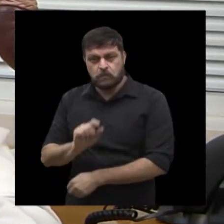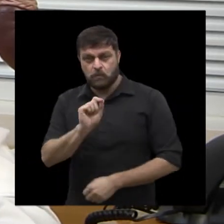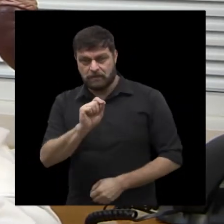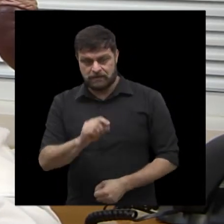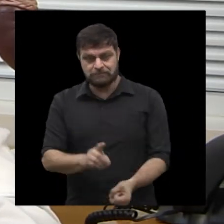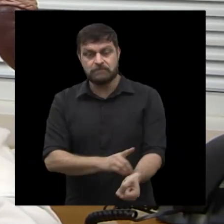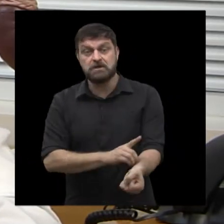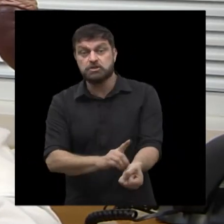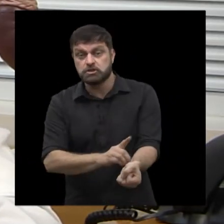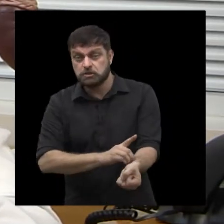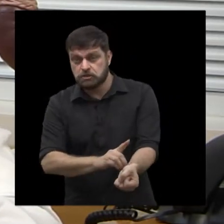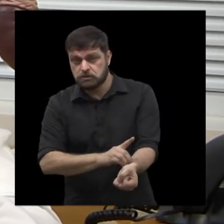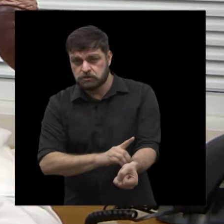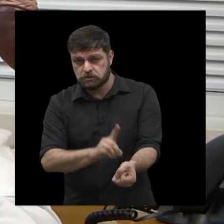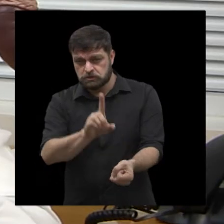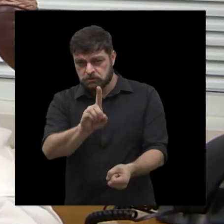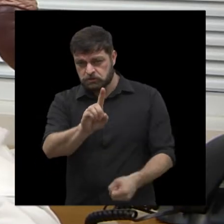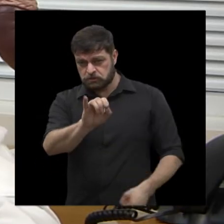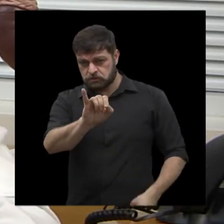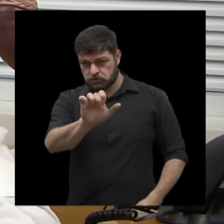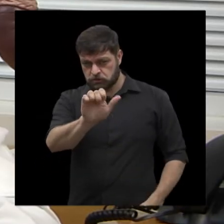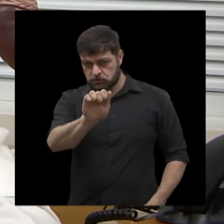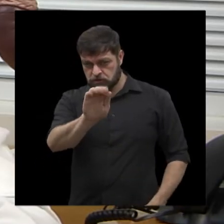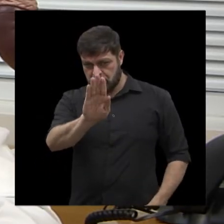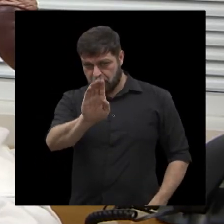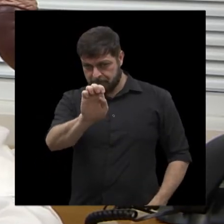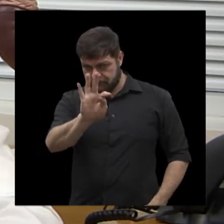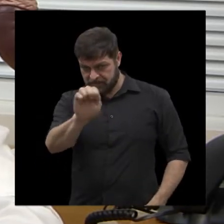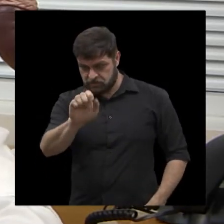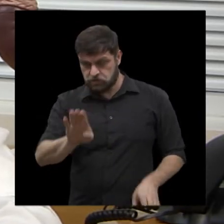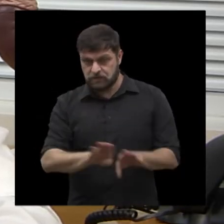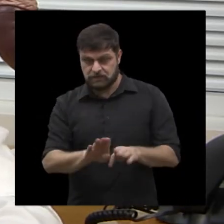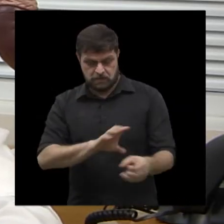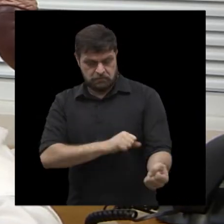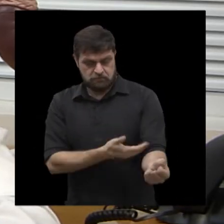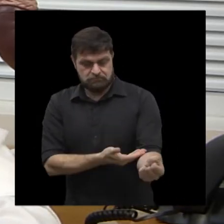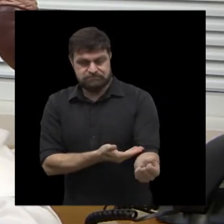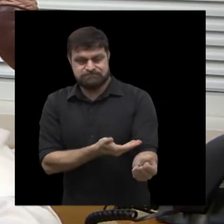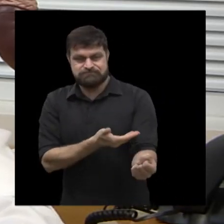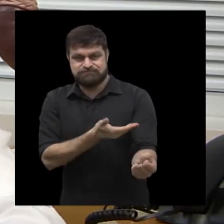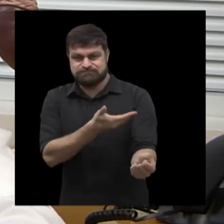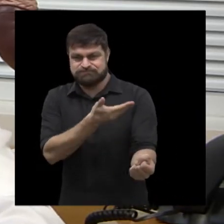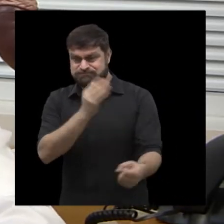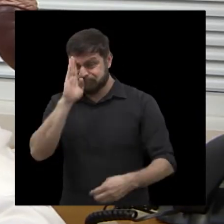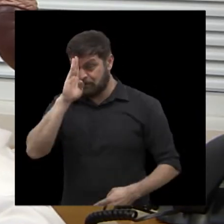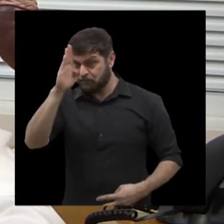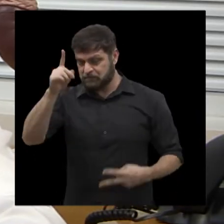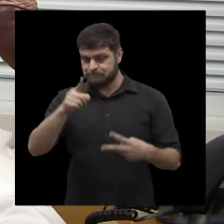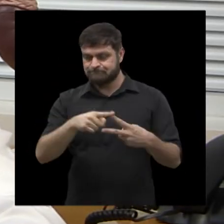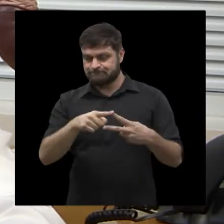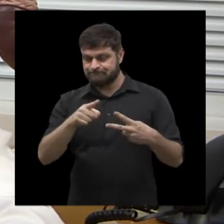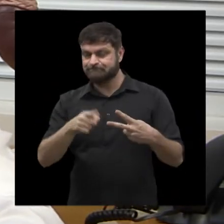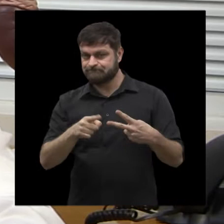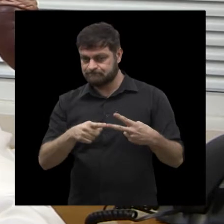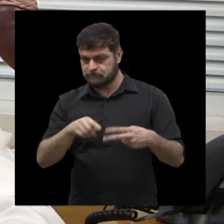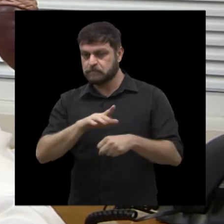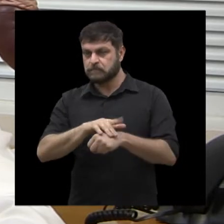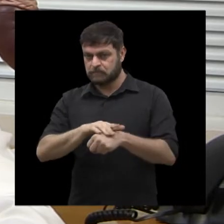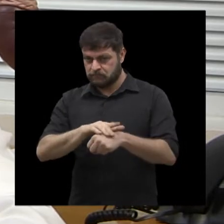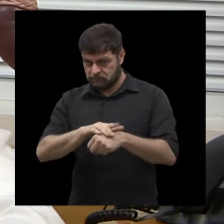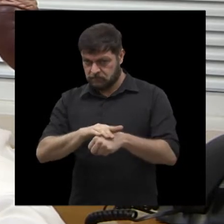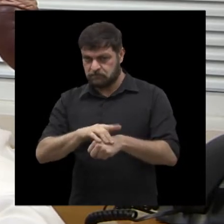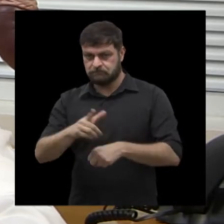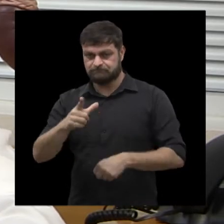o diabetes e a hipertensão. Essas são as duas grandes... É nessas doenças que